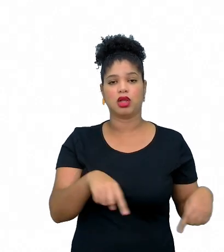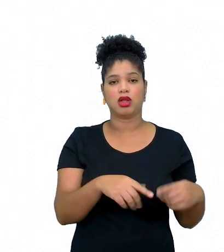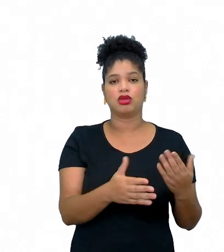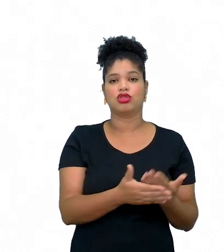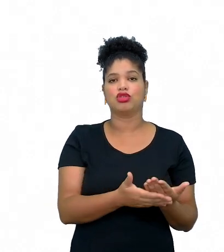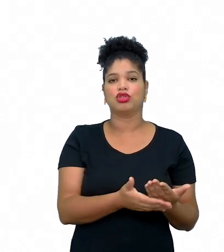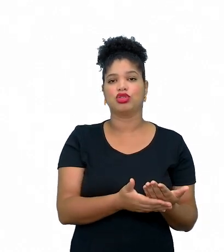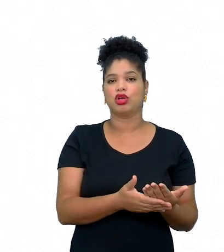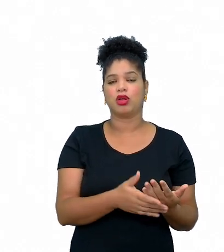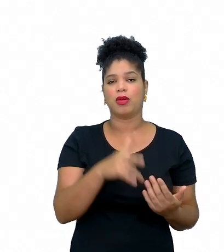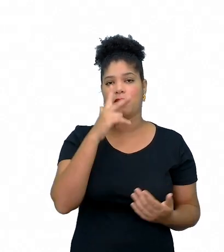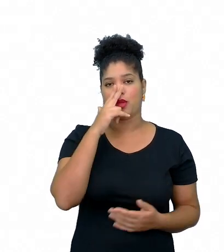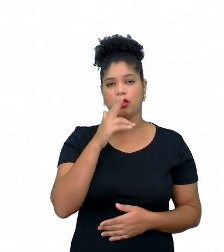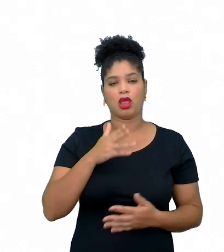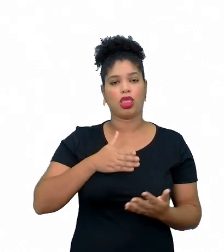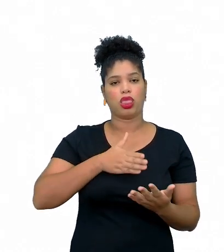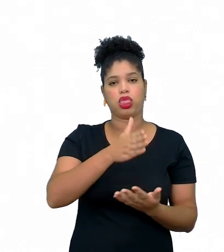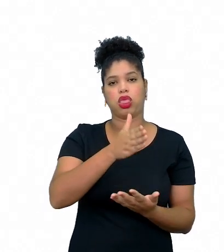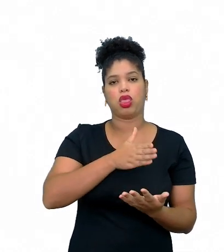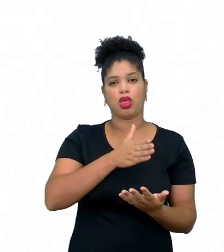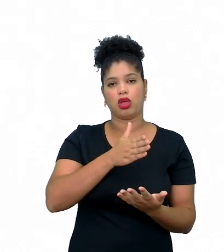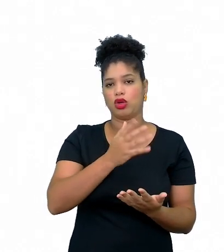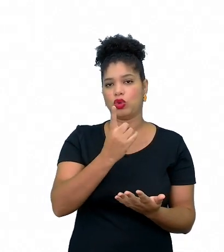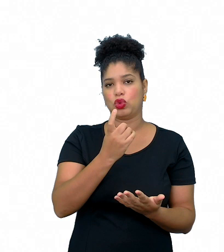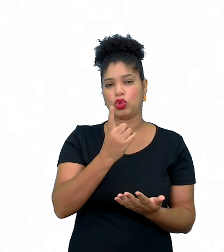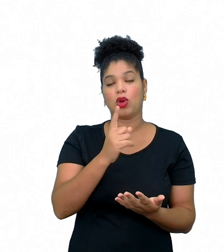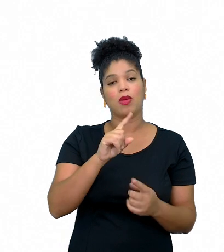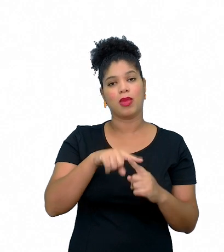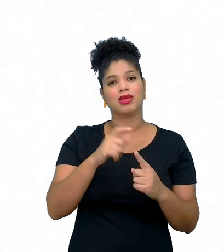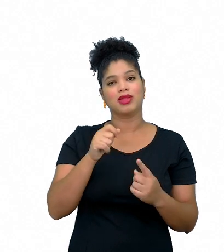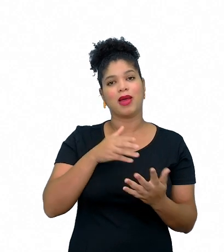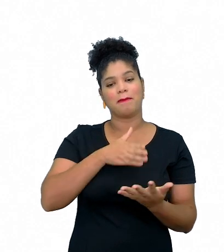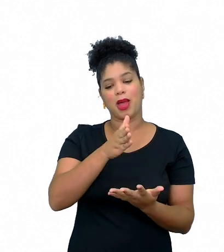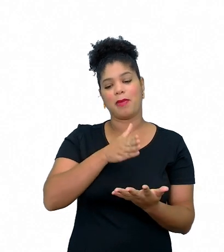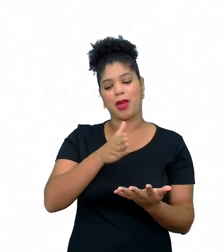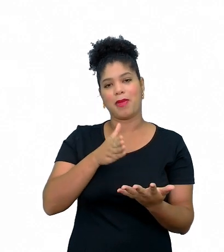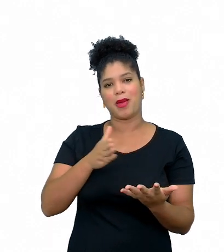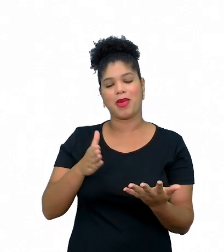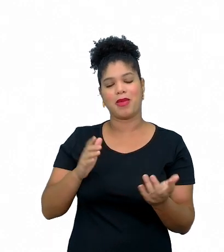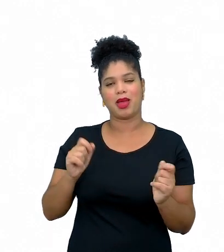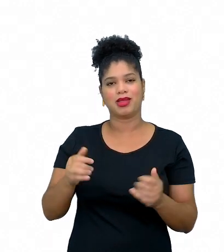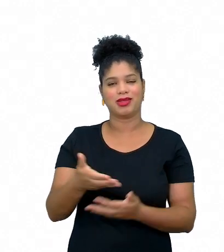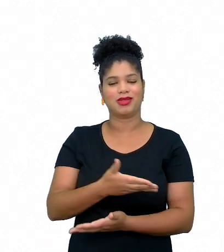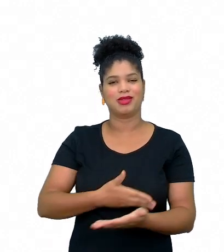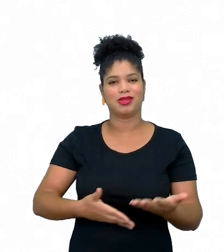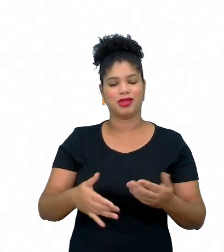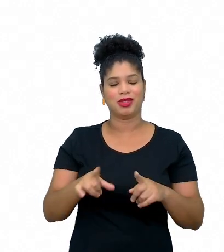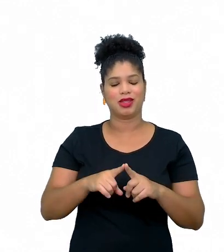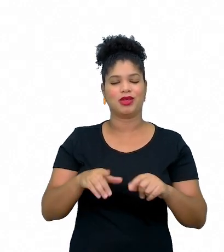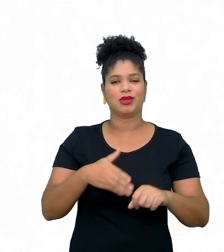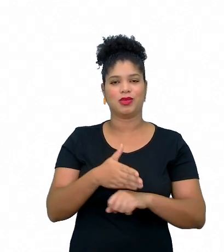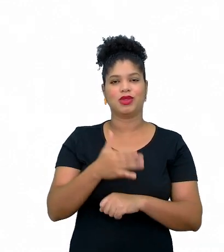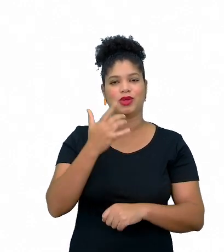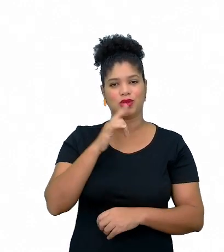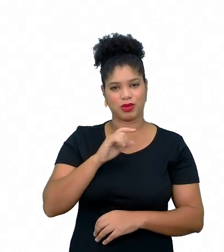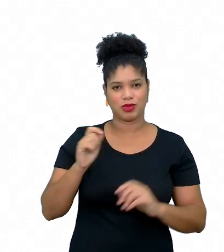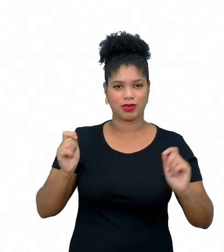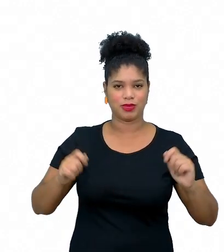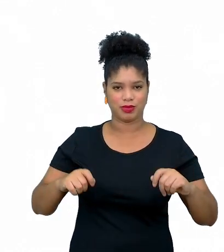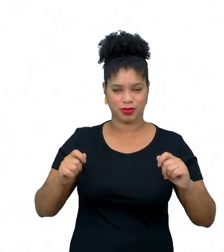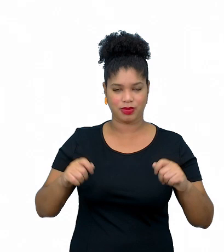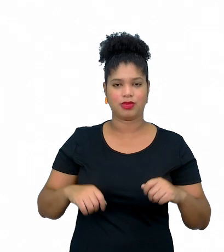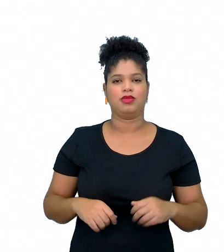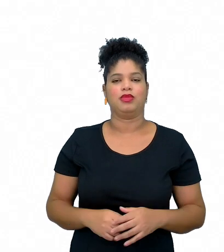de um viés. E ele consegue ter mais interação, ele consegue ter mais participação, ele participa